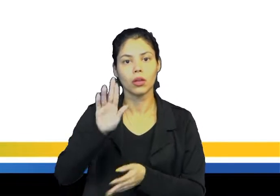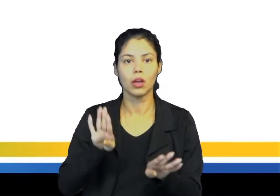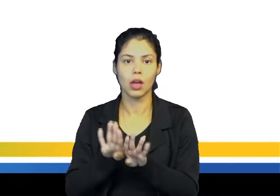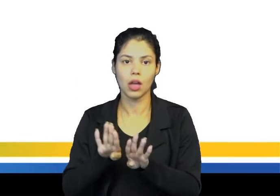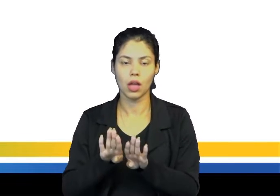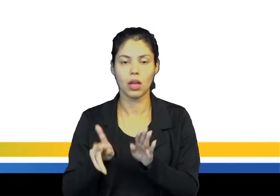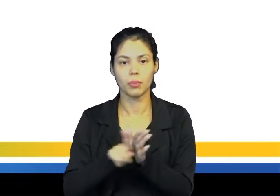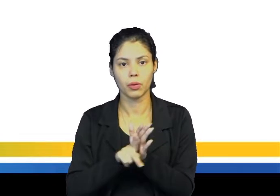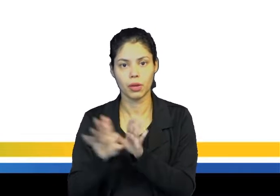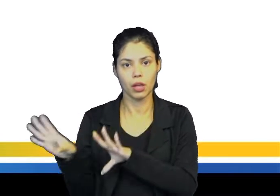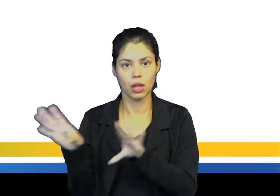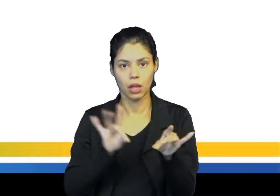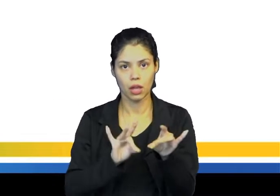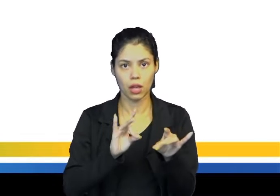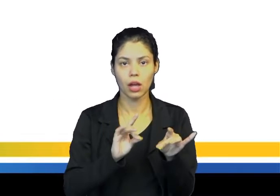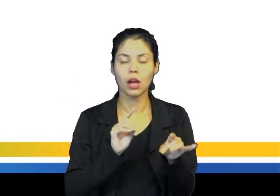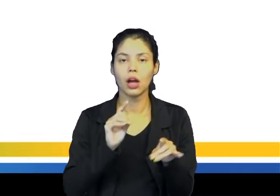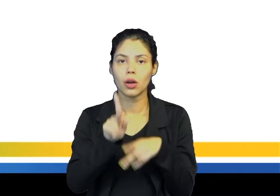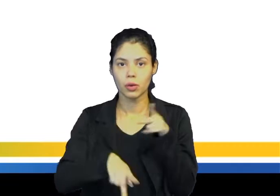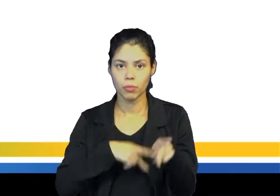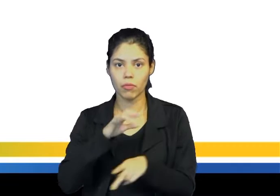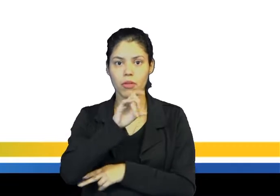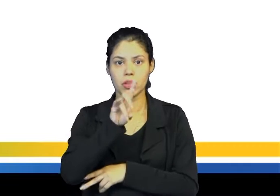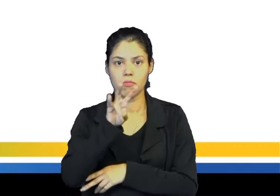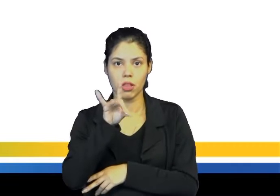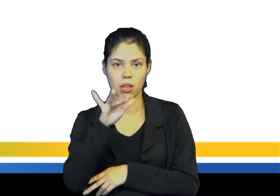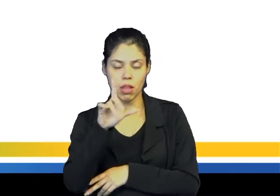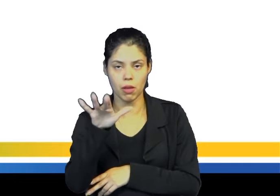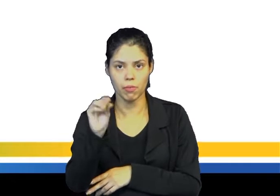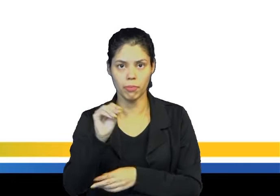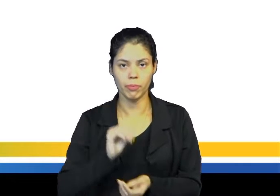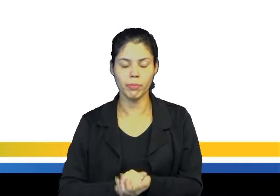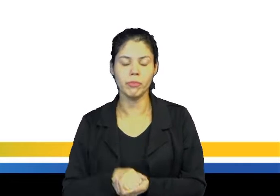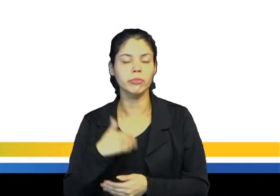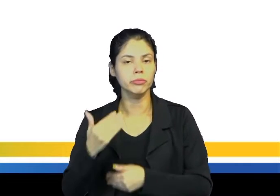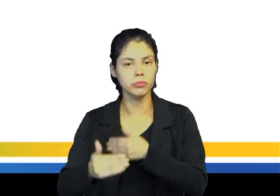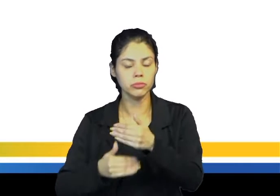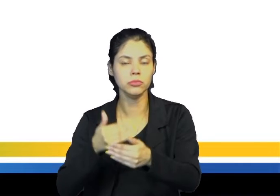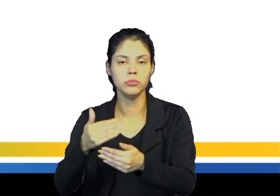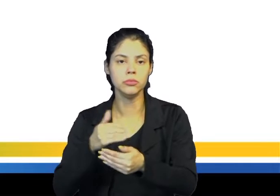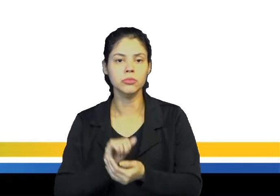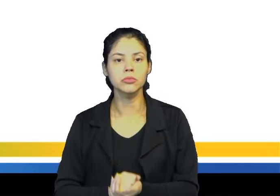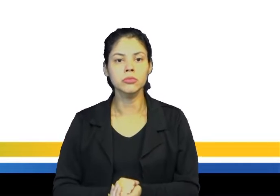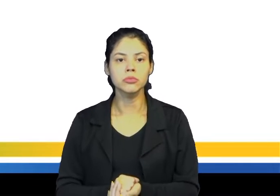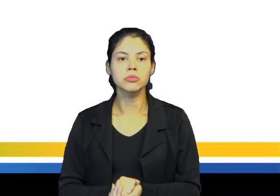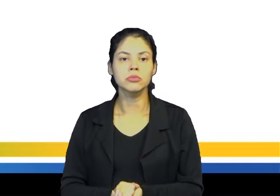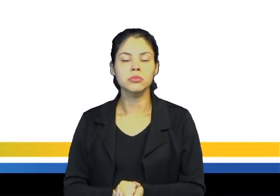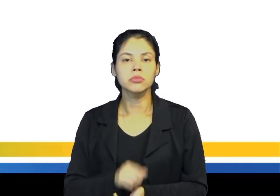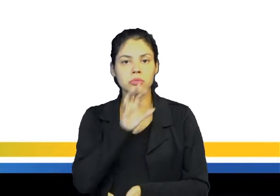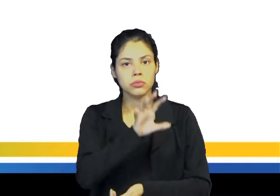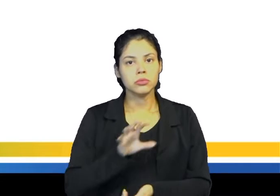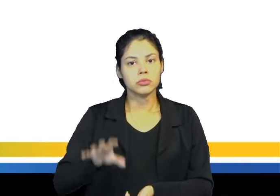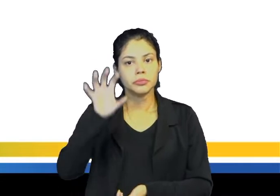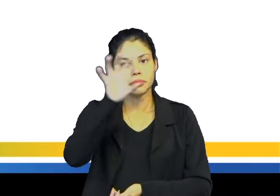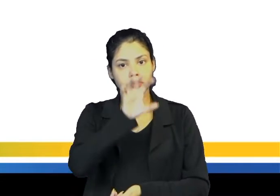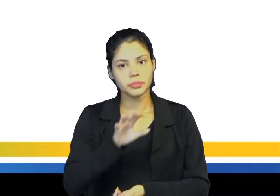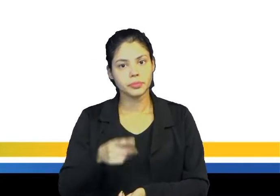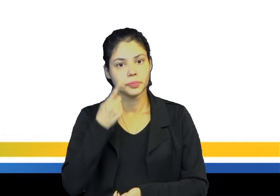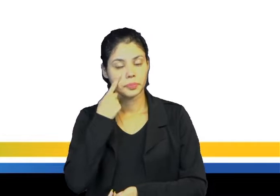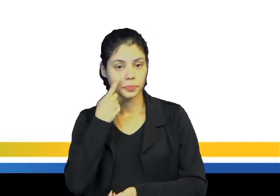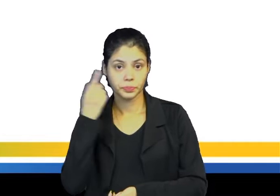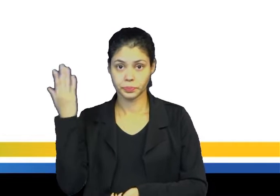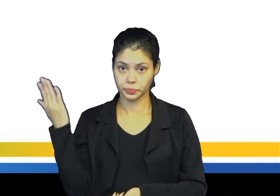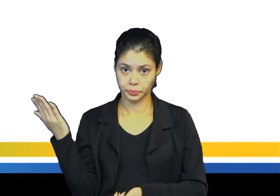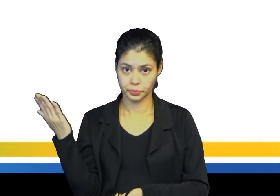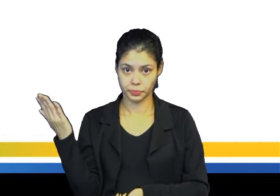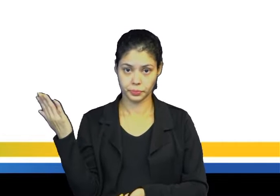barbárie, levá-los à civilização, cristianizando, levando um progresso para essas regiões. Observe aí o